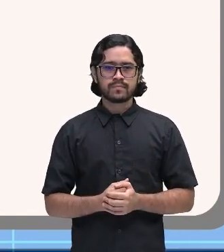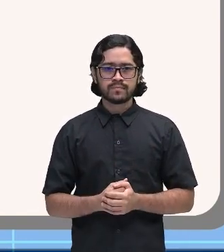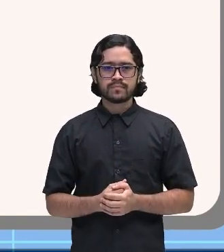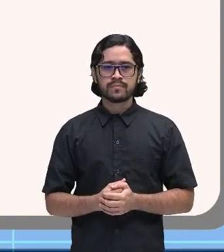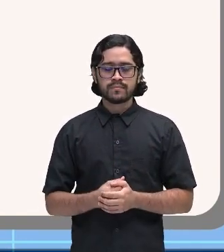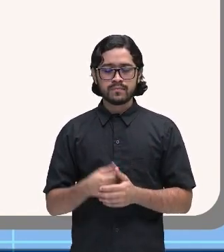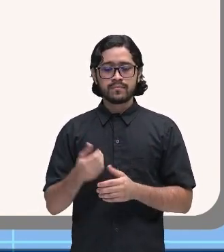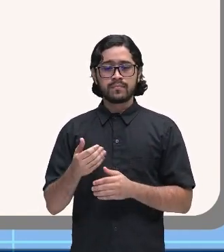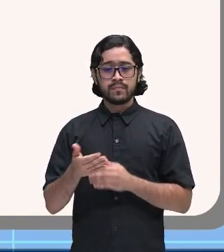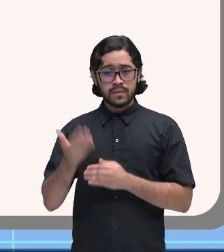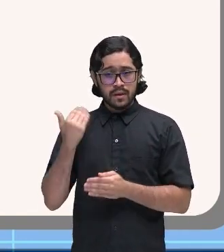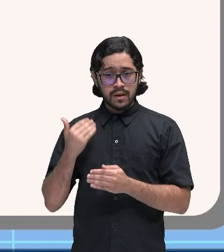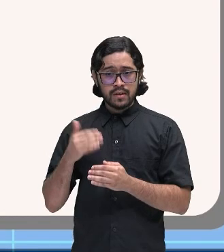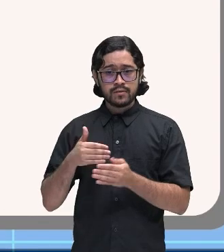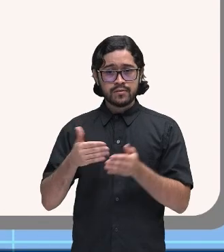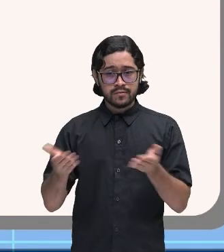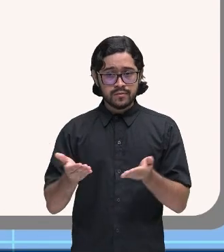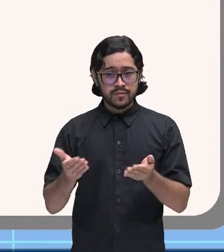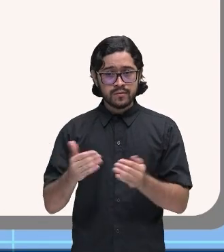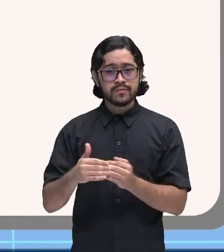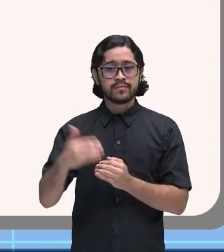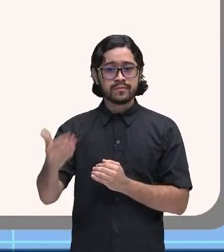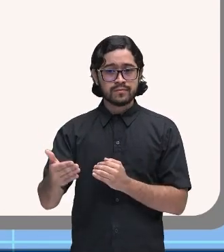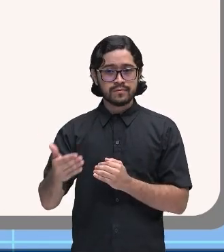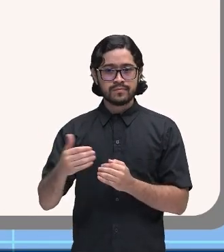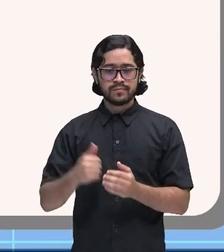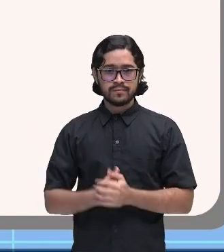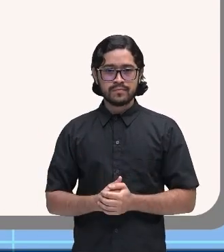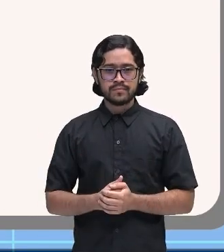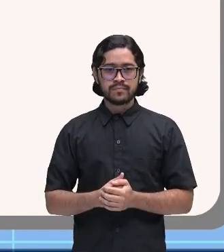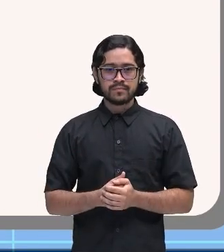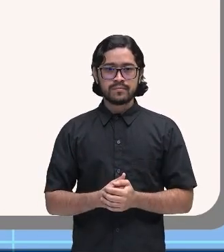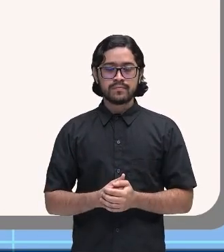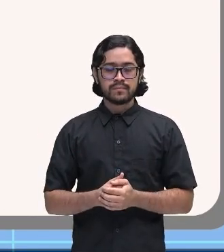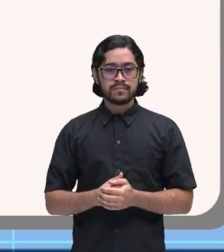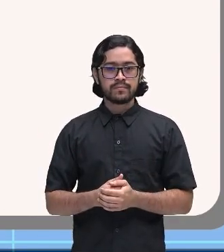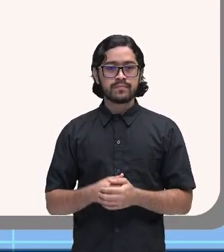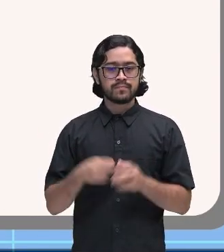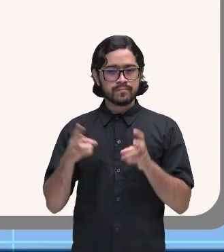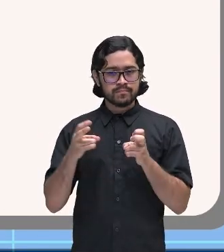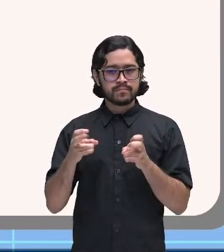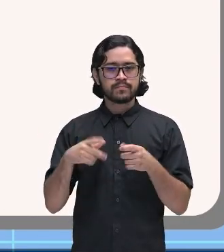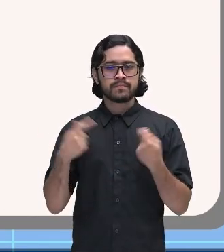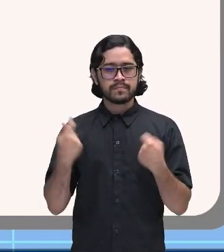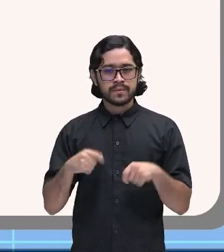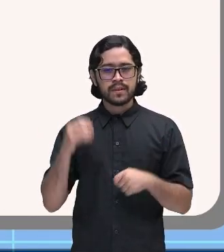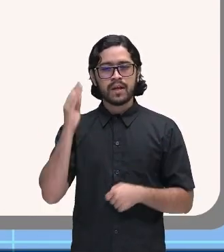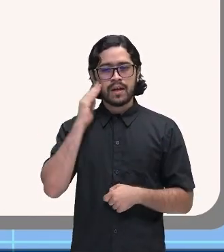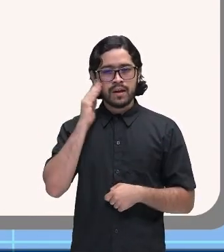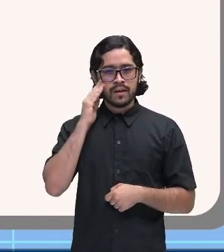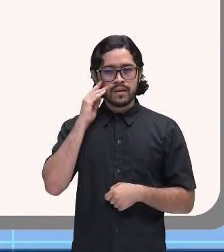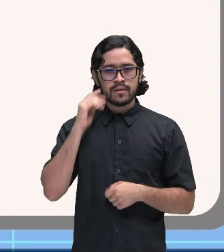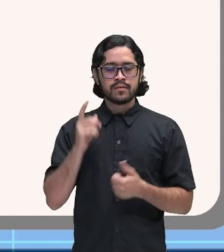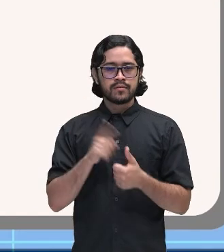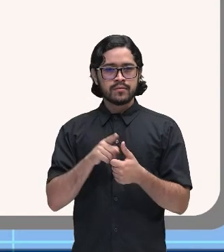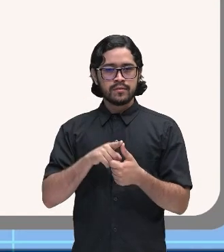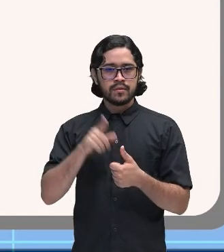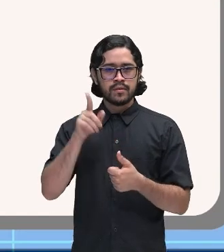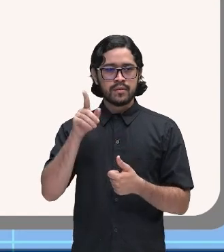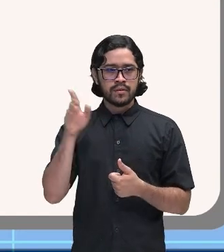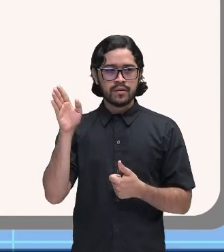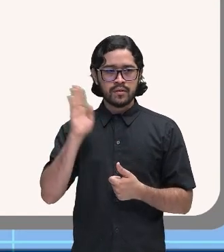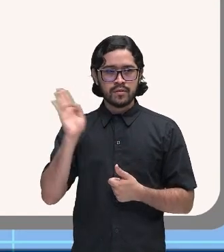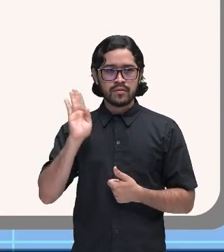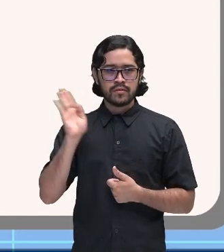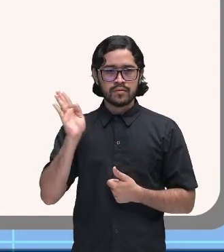e posteriormente, né? Primeiramente, a gente sentiu aí que precisa conhecer um pouco de bioquímica. Então, a bioquímica